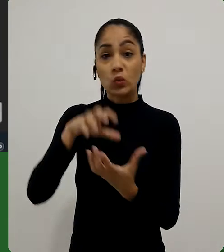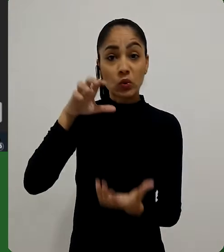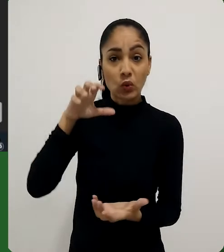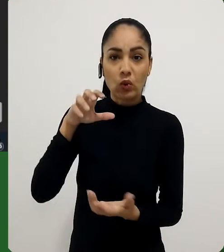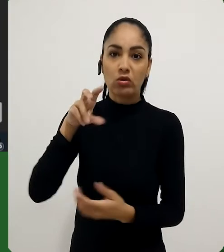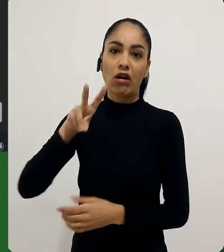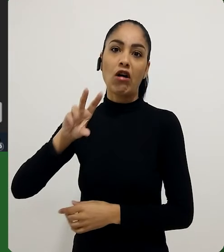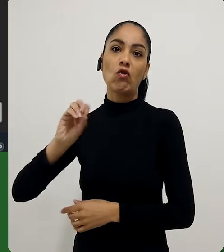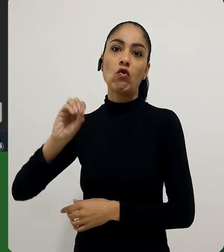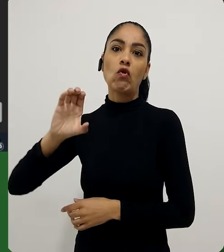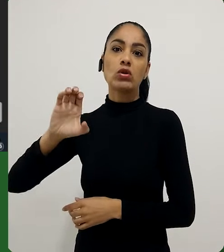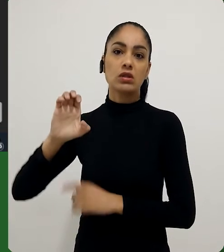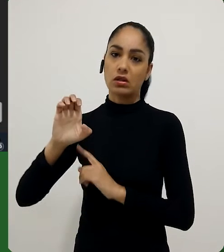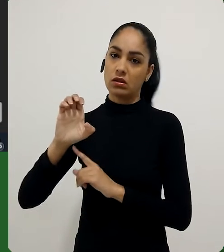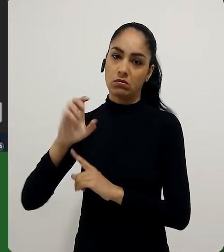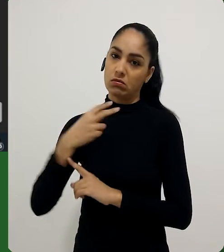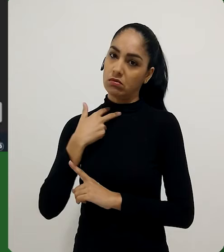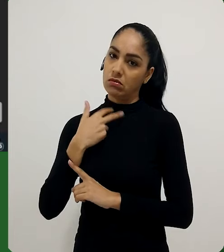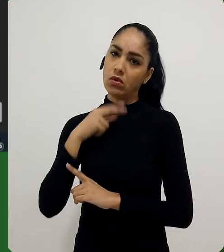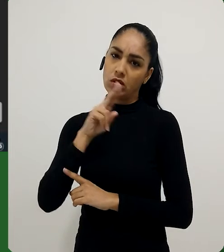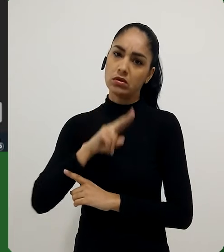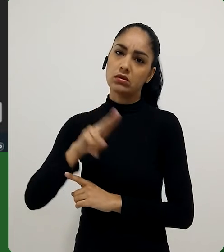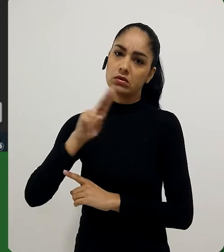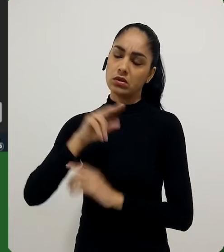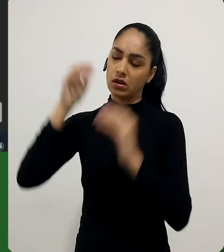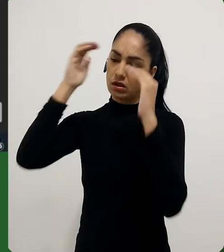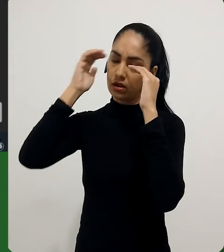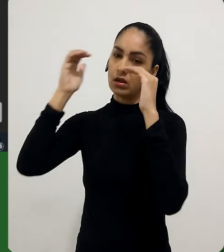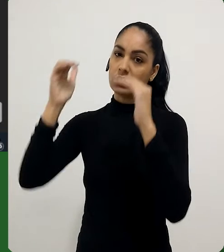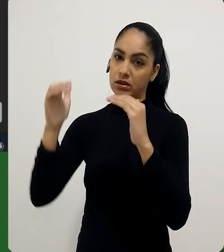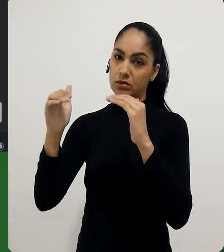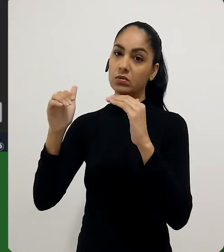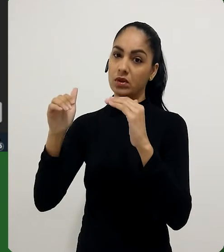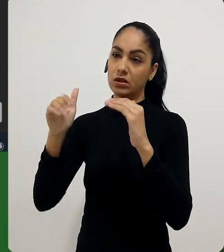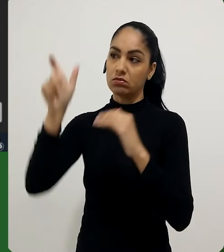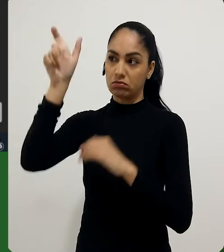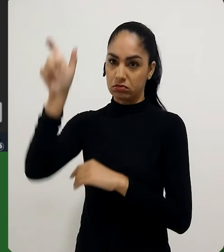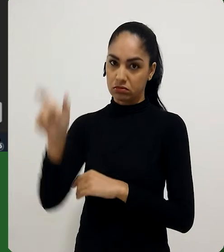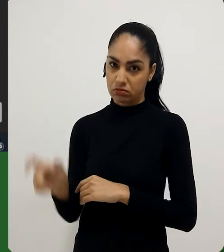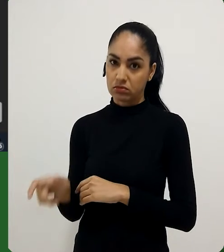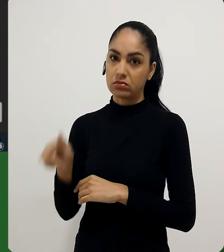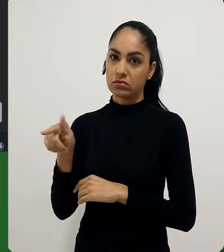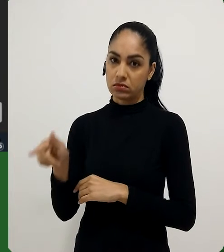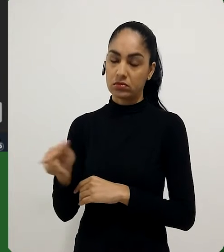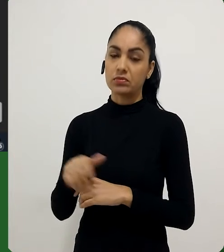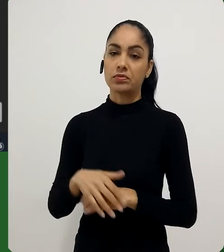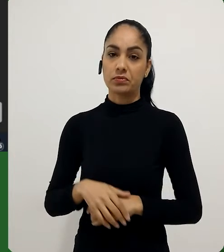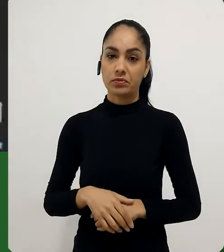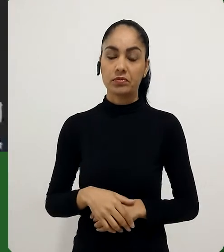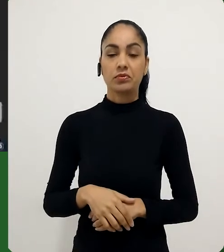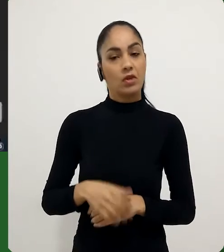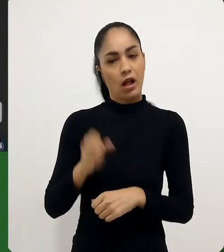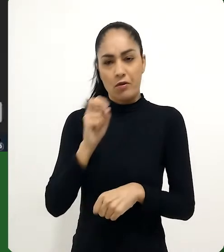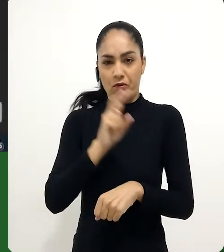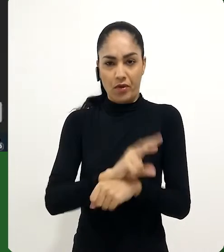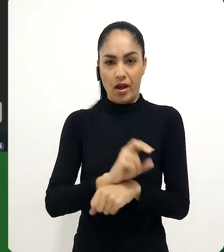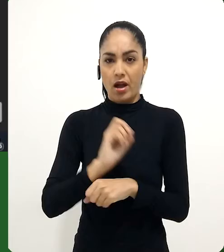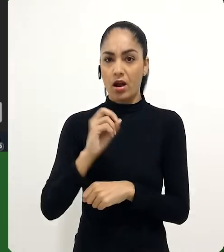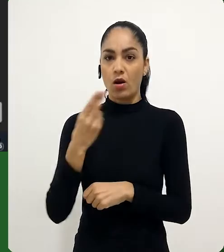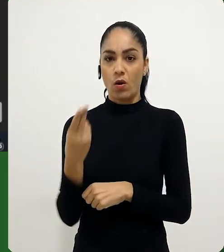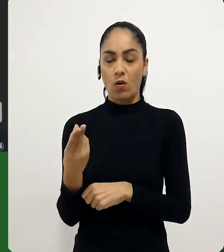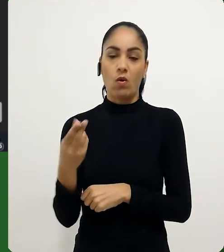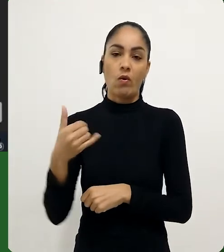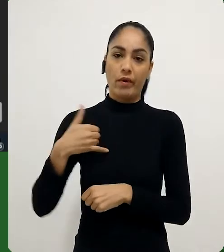desconhecida ou uma pessoa de idade com você, né? Você deve mostrar, então, o respeito por essa